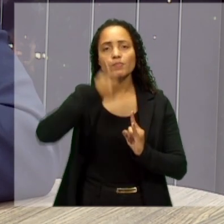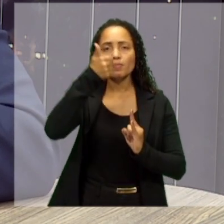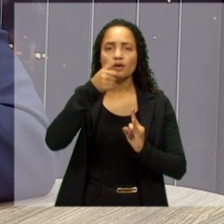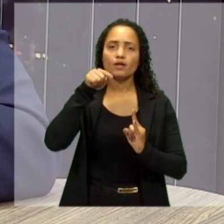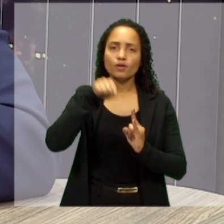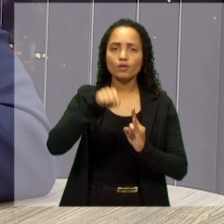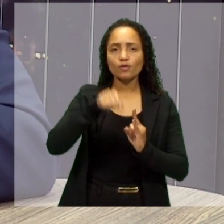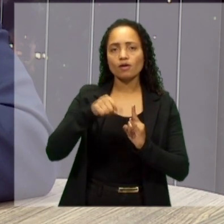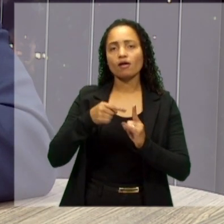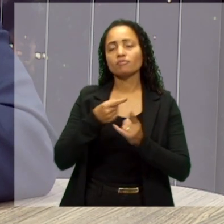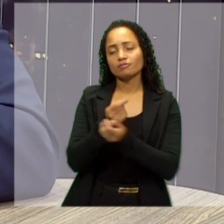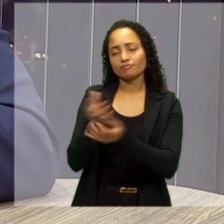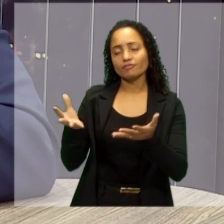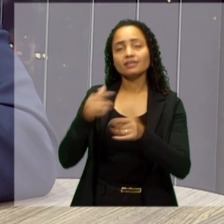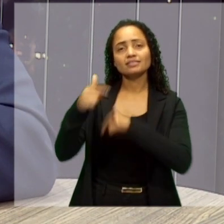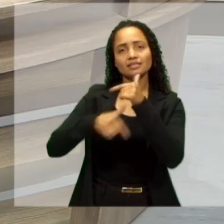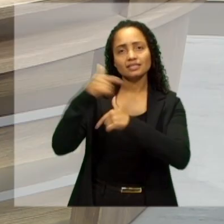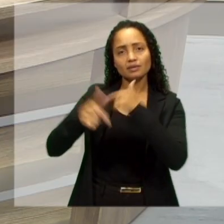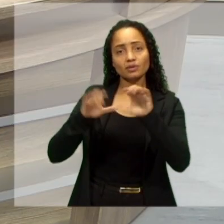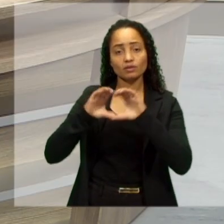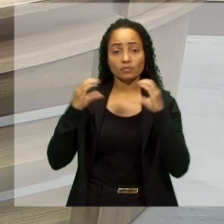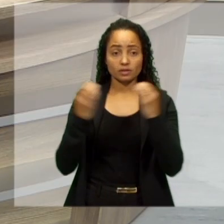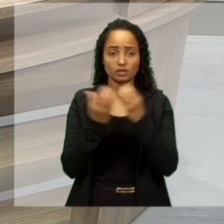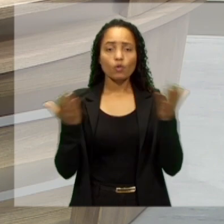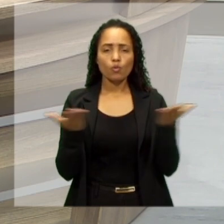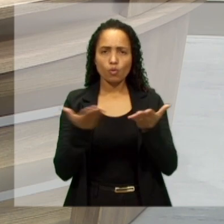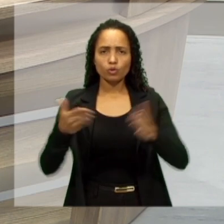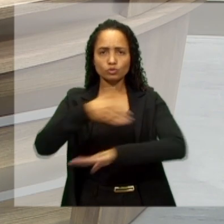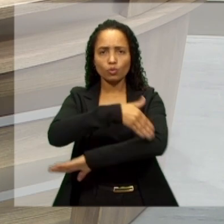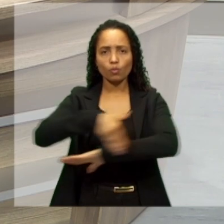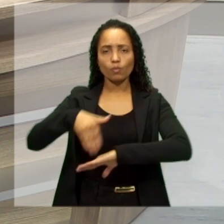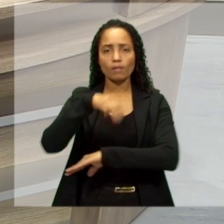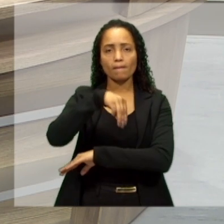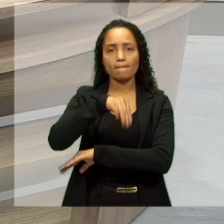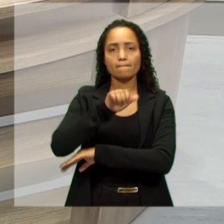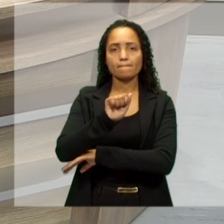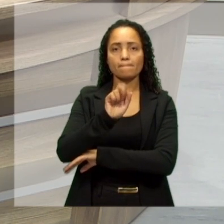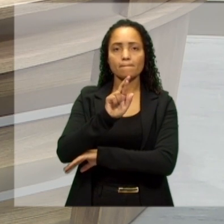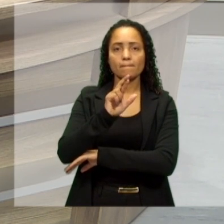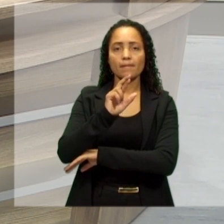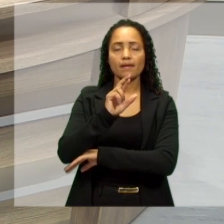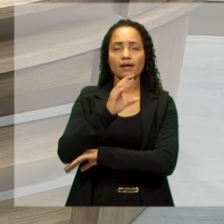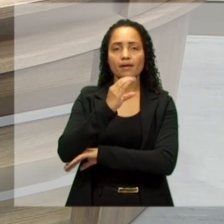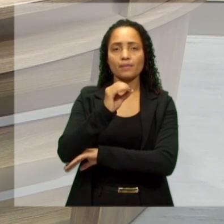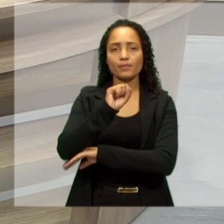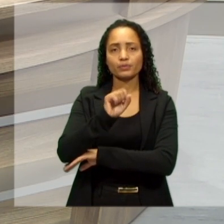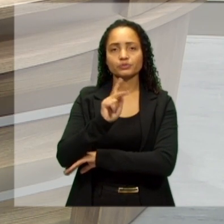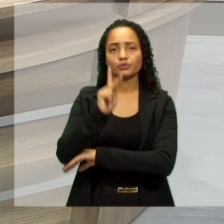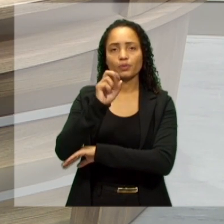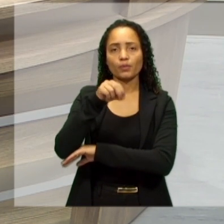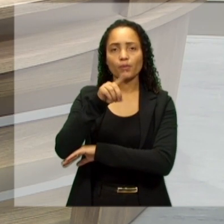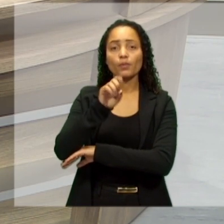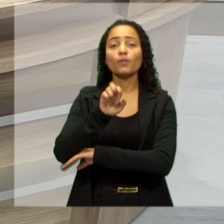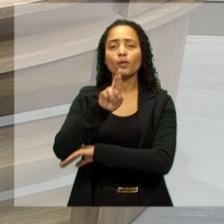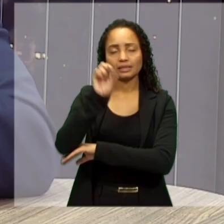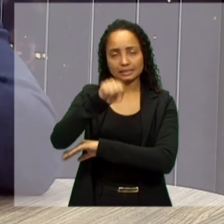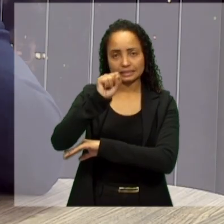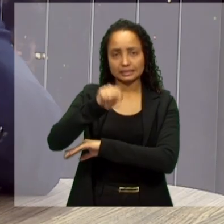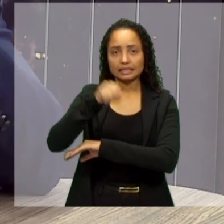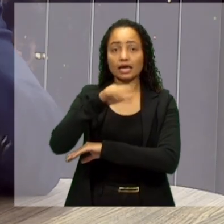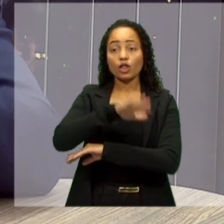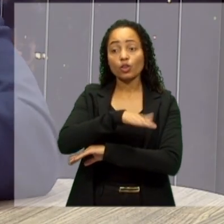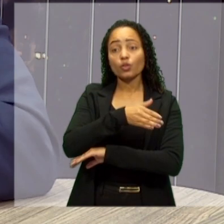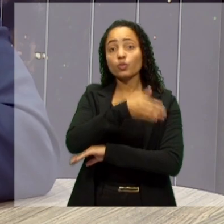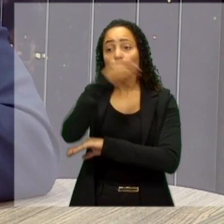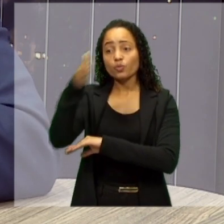nossa comunidade. Hoje vocês estão lá na Avenida Marcos Conder, exatamente, né? Lá no centro. Do lado do estádio do Marcílio Dias. E com